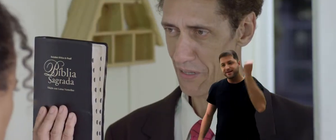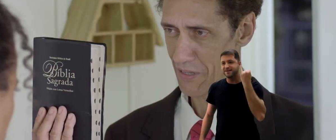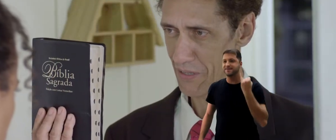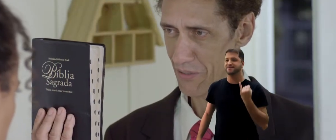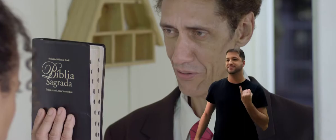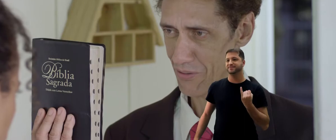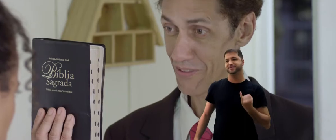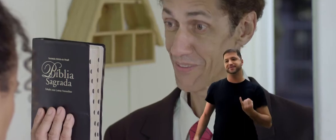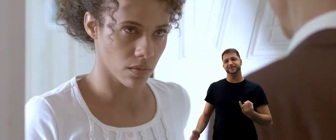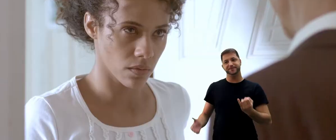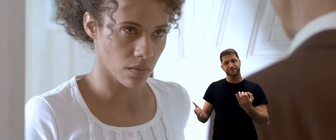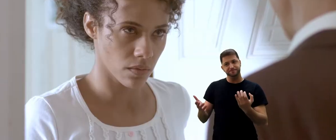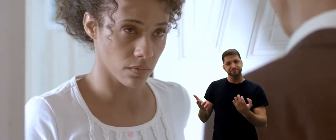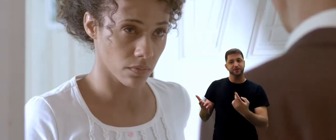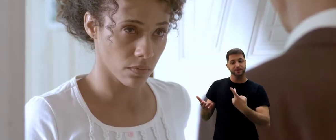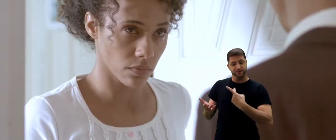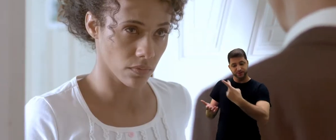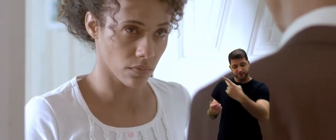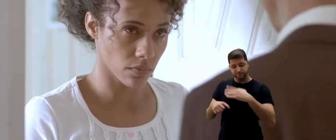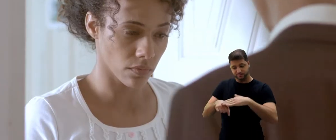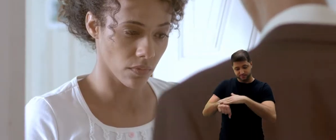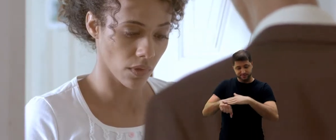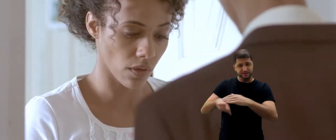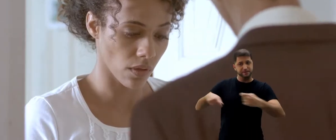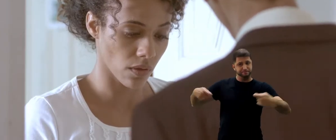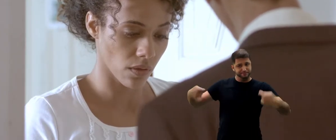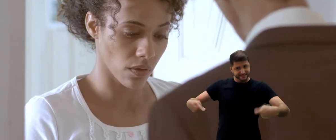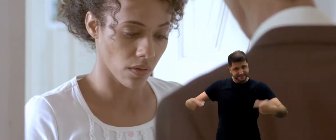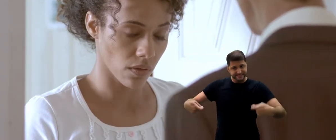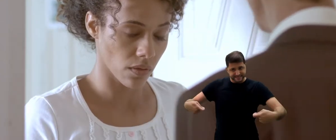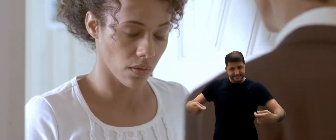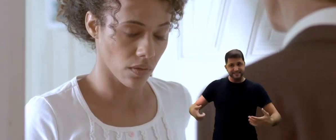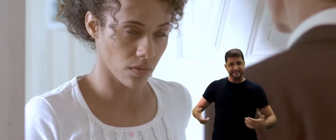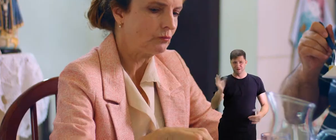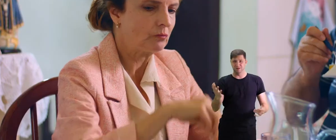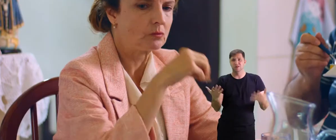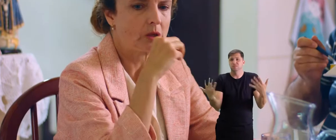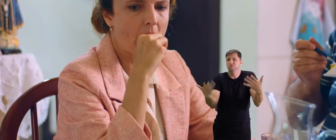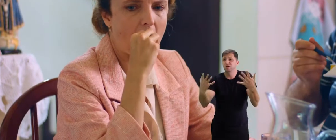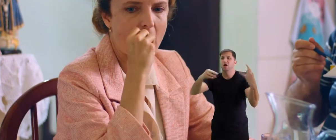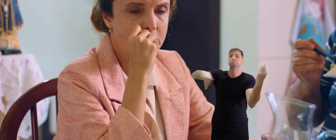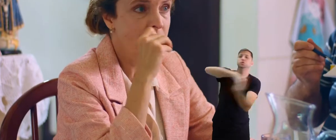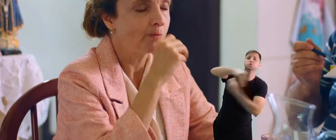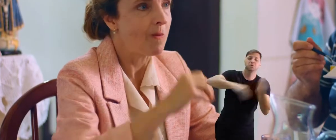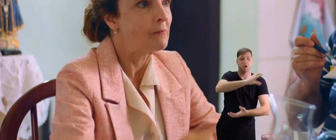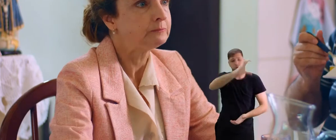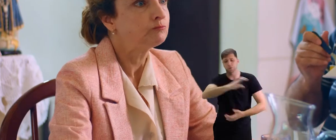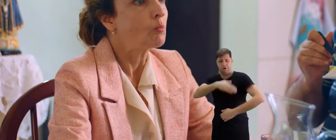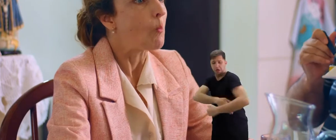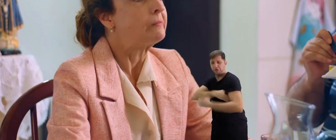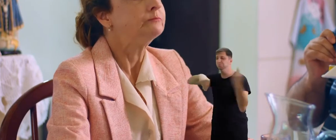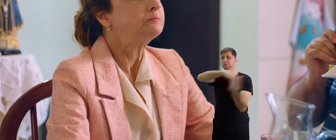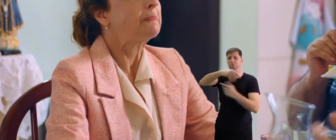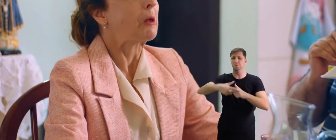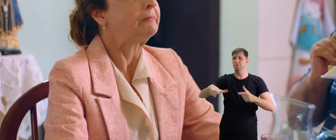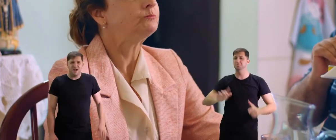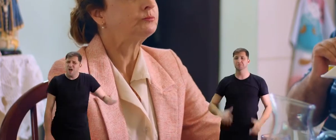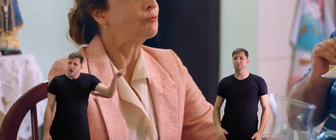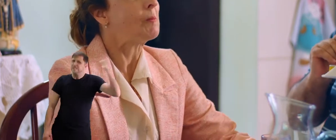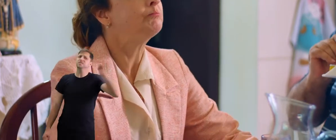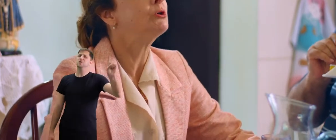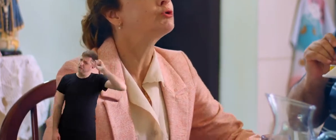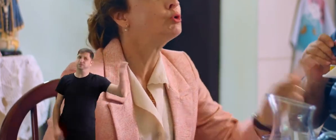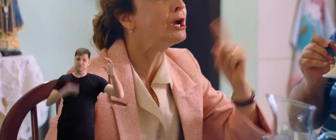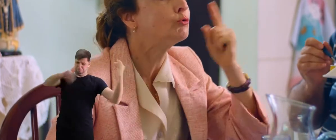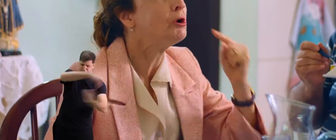Irmã Inês, Inês, a gente precisa conversar. Então, mistura tudo. Mistura todo mundo, mistura crente,